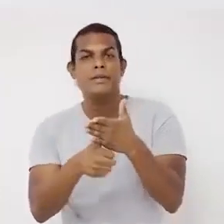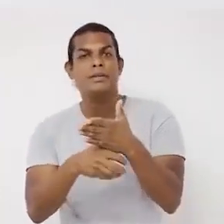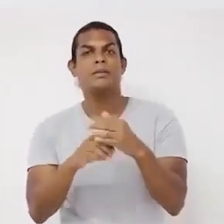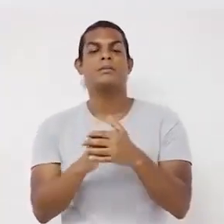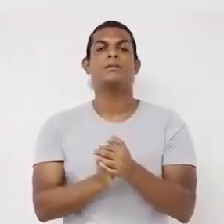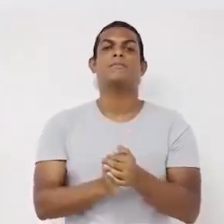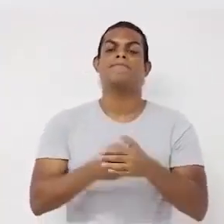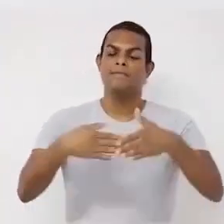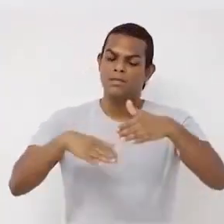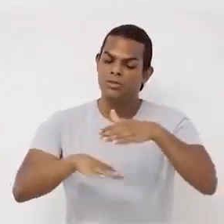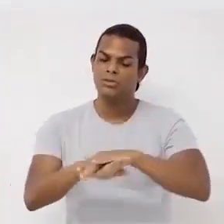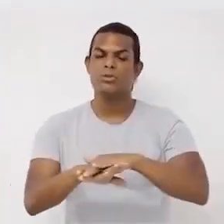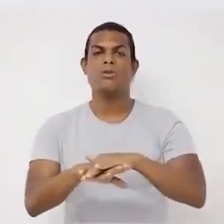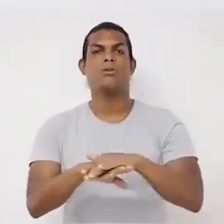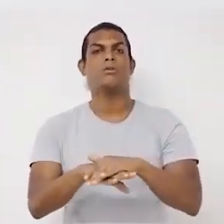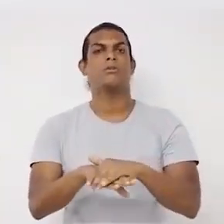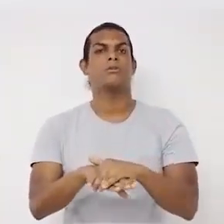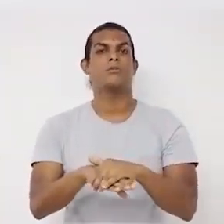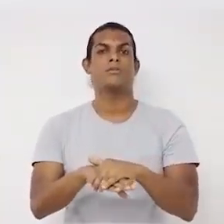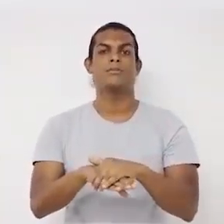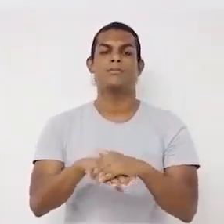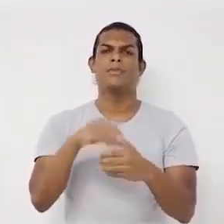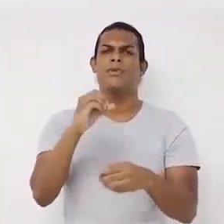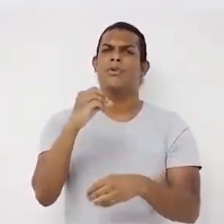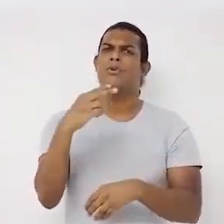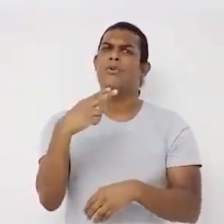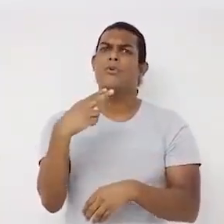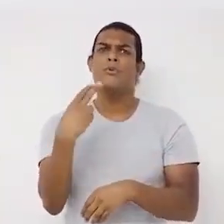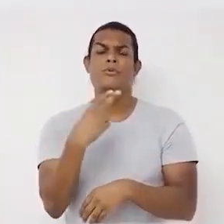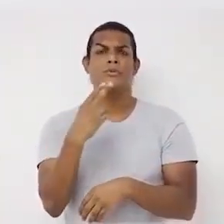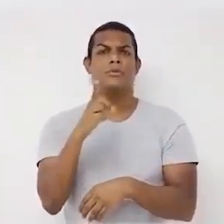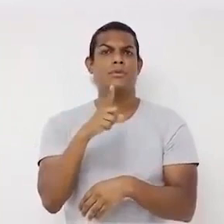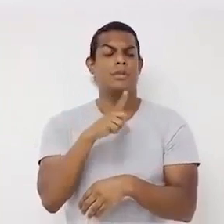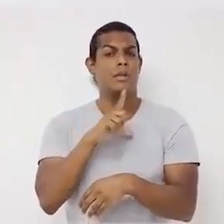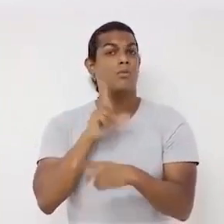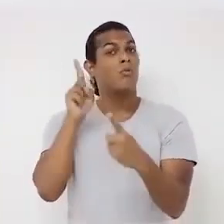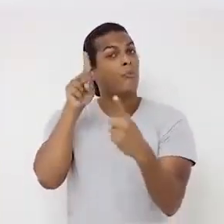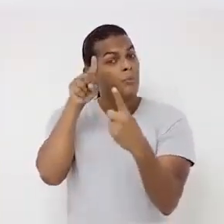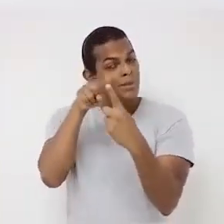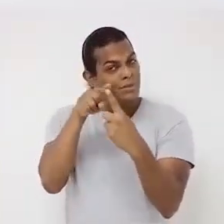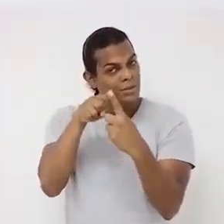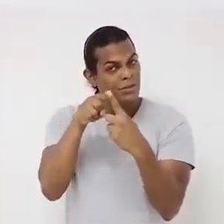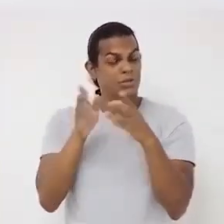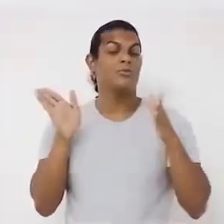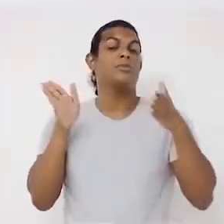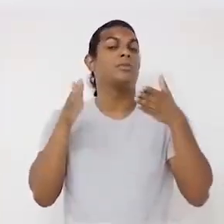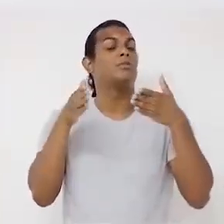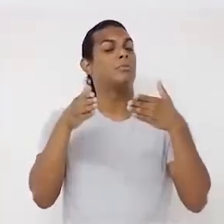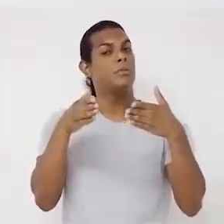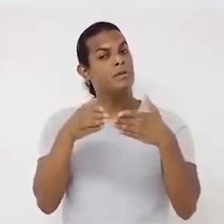fornecedores, estoque, ou se isso tiver o intuito, o objetivo